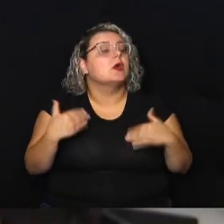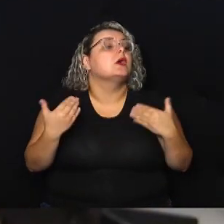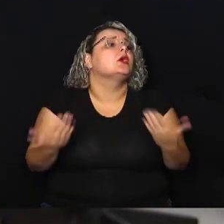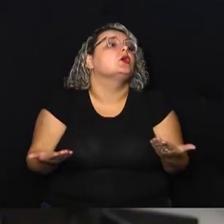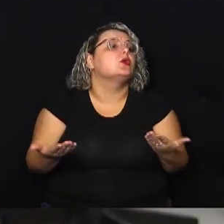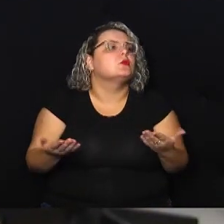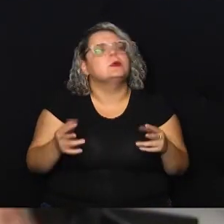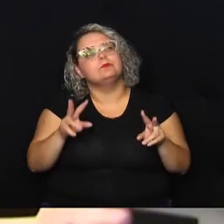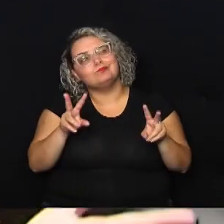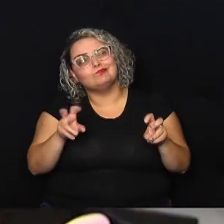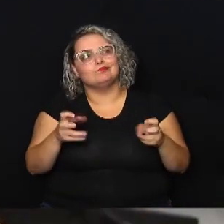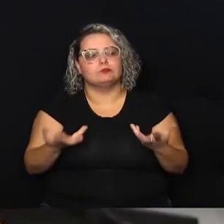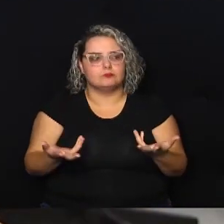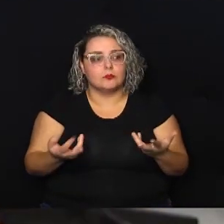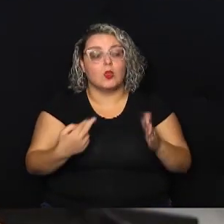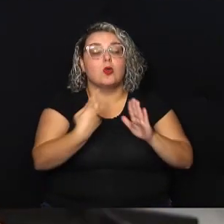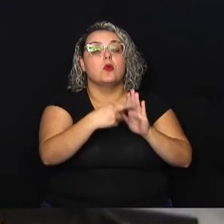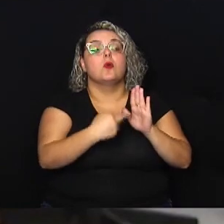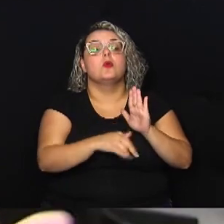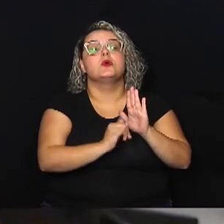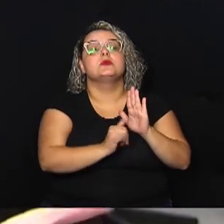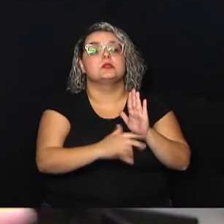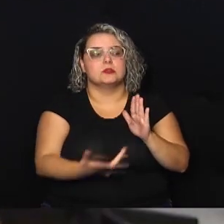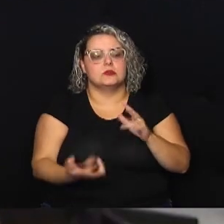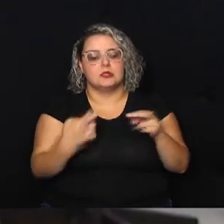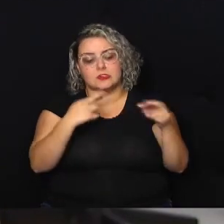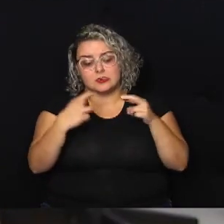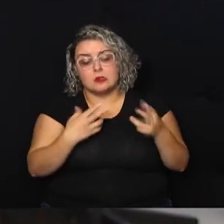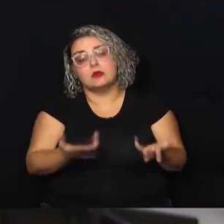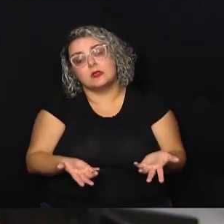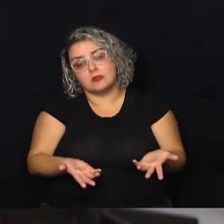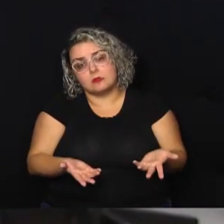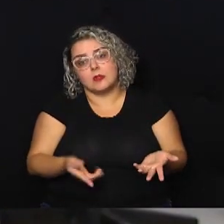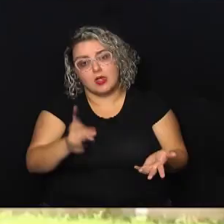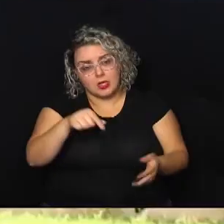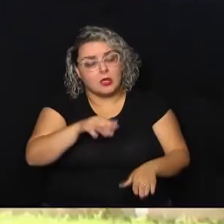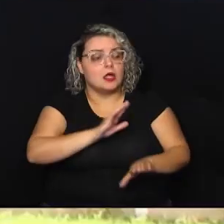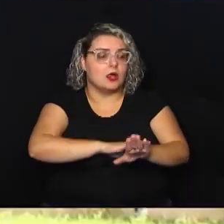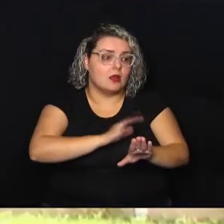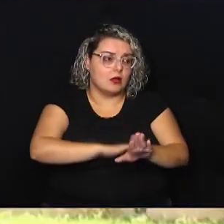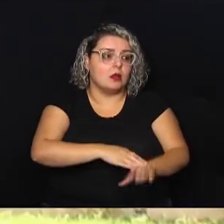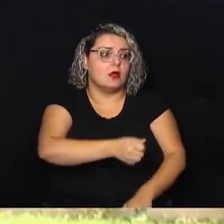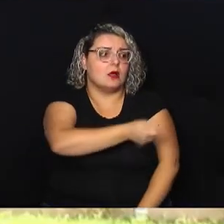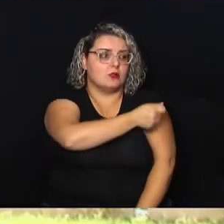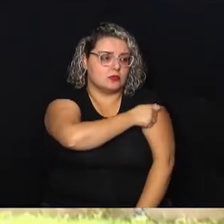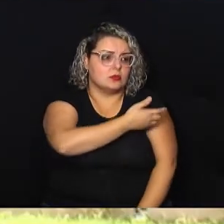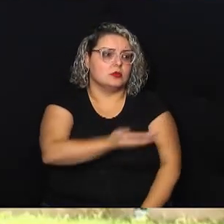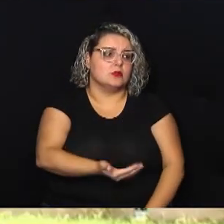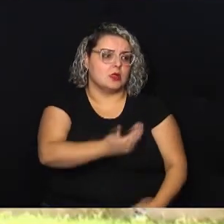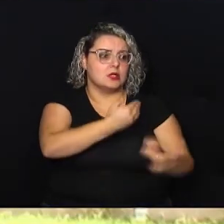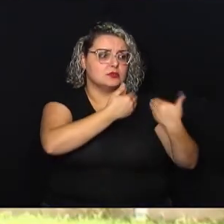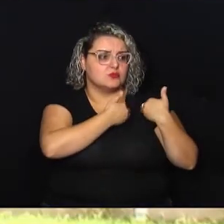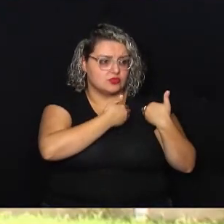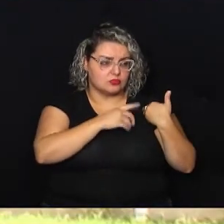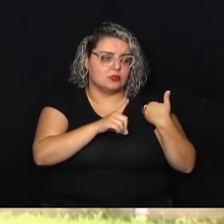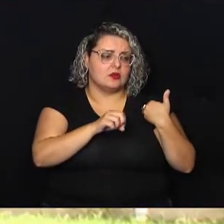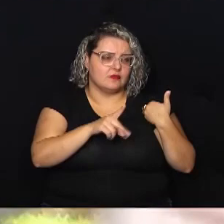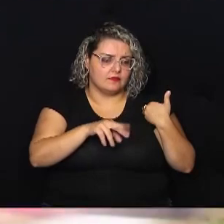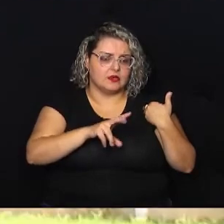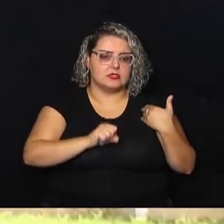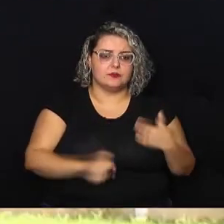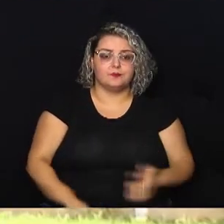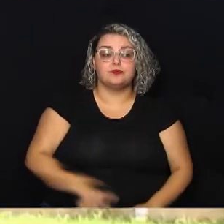digamos assim, quais foram os relatórios dessa fiscalização, que é a atribuição do Devisa fazer. A Maternidade de Campinas realiza cerca